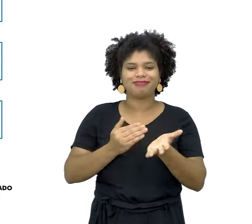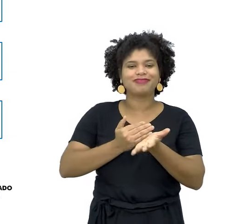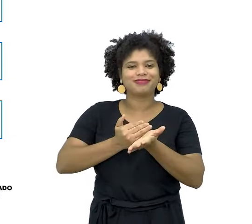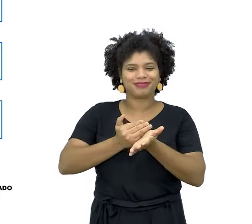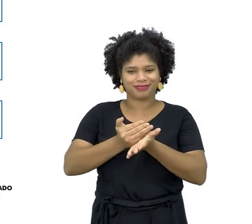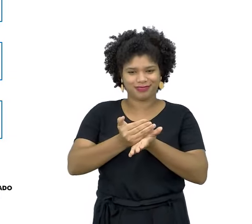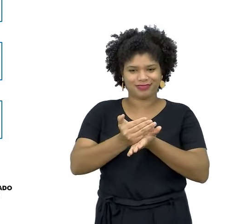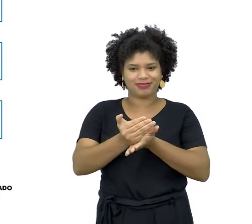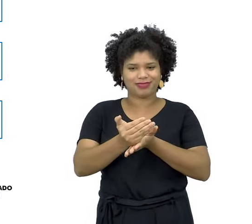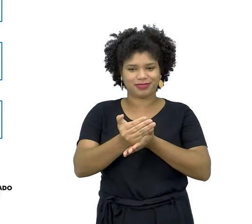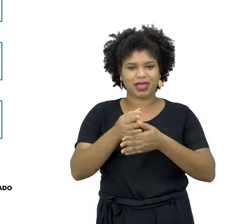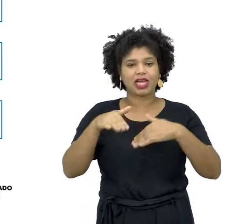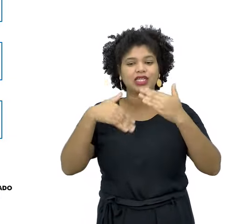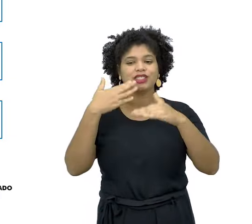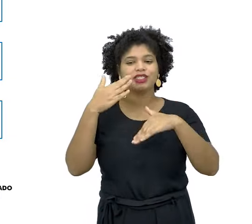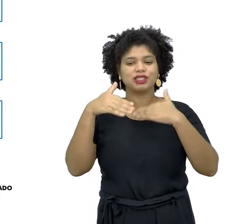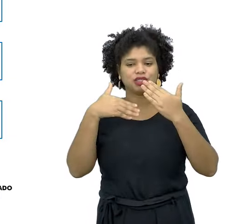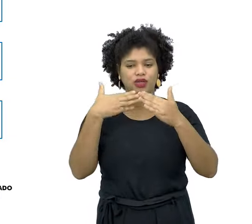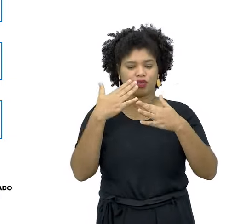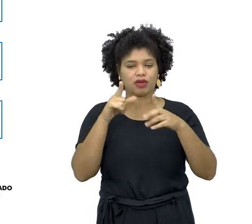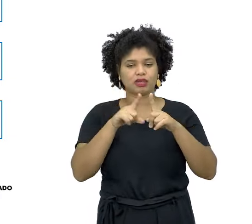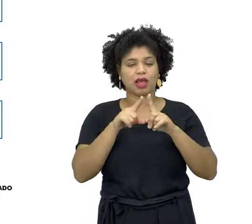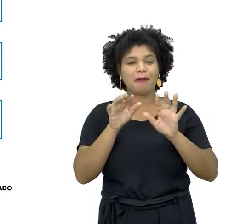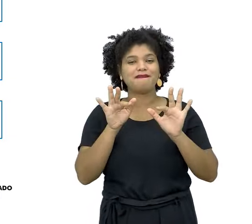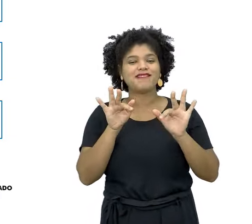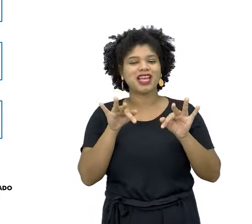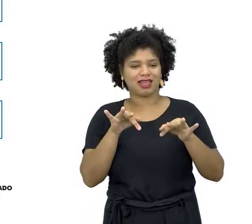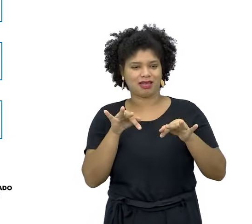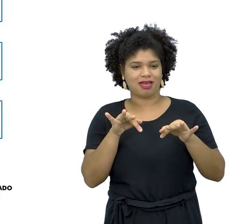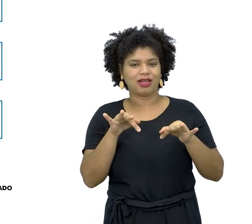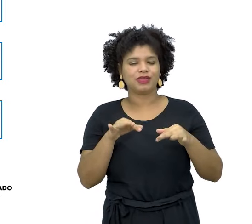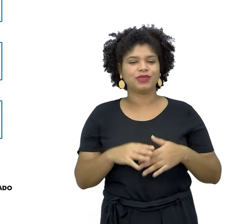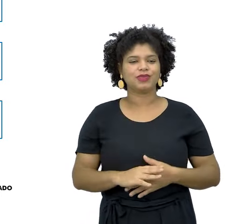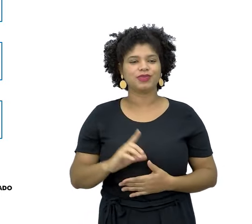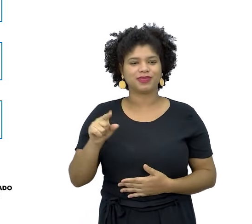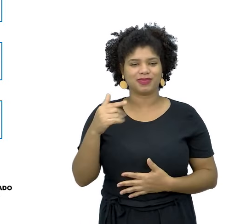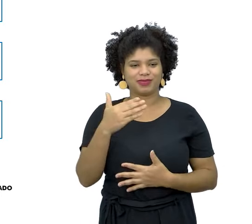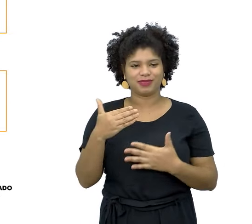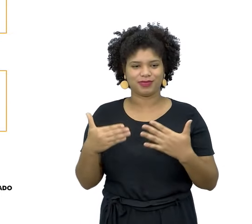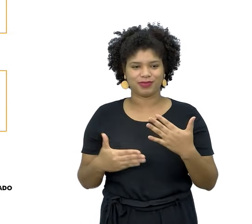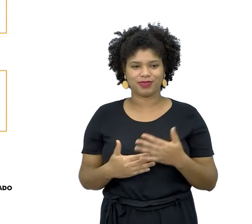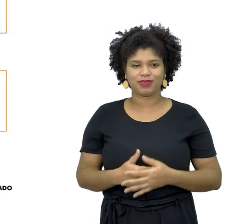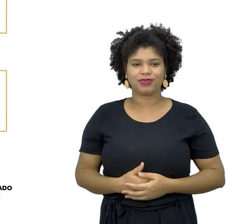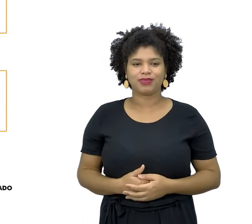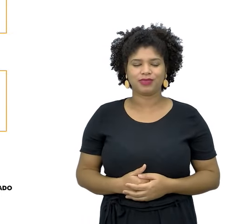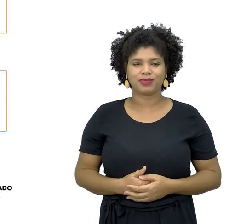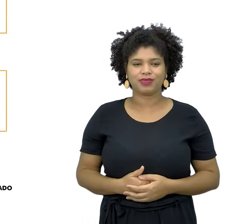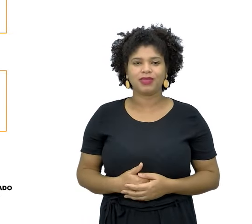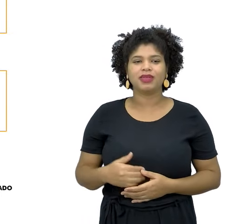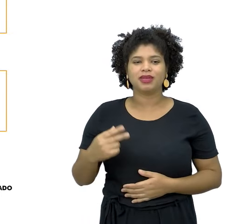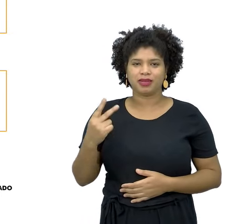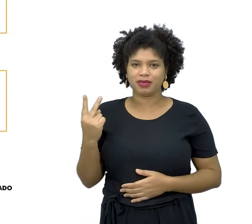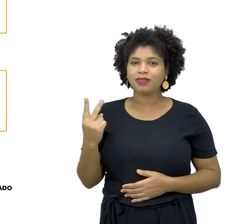Iniciando, desenvolvendo e finalizando. Pode passar.